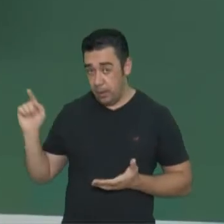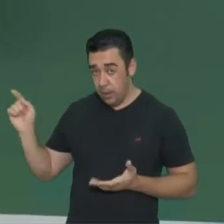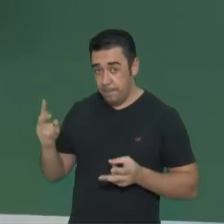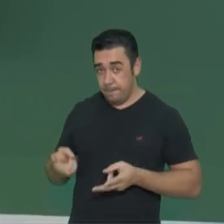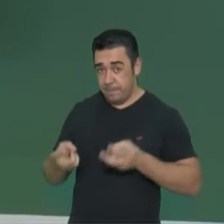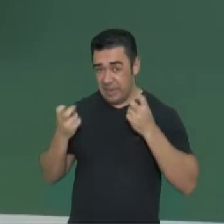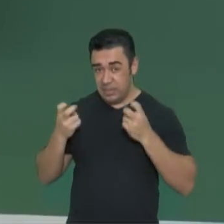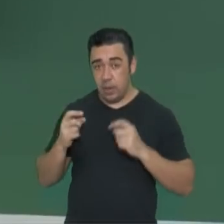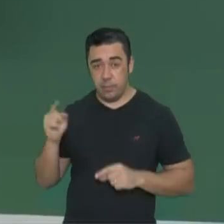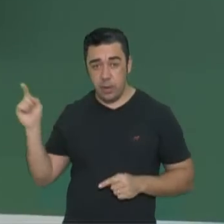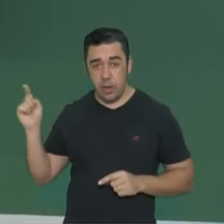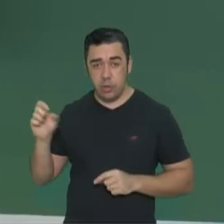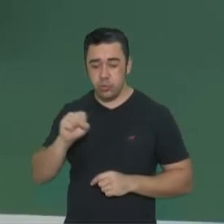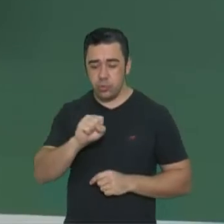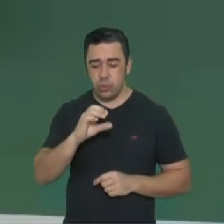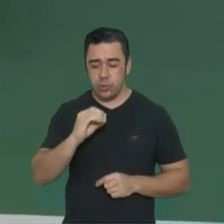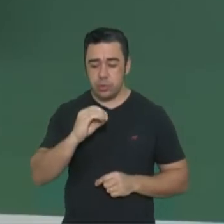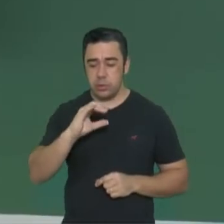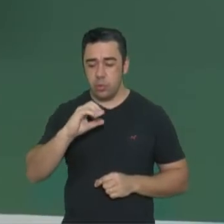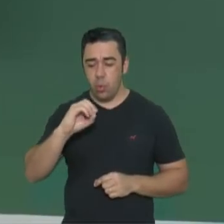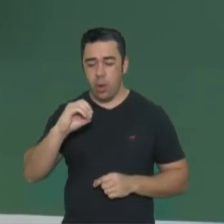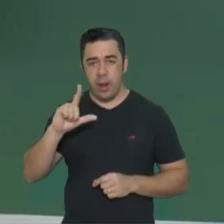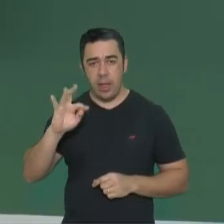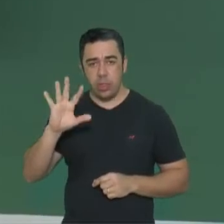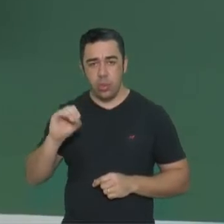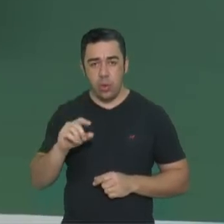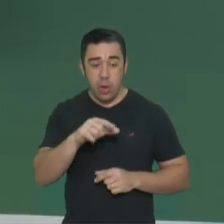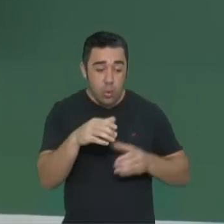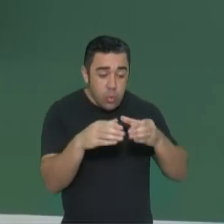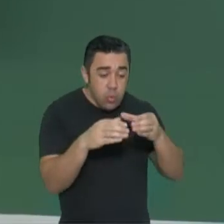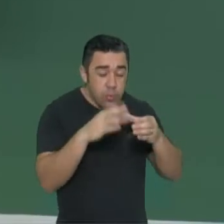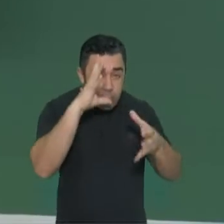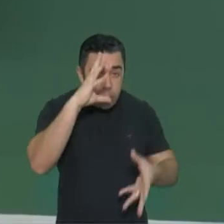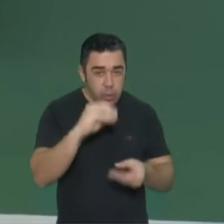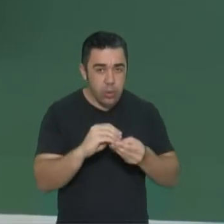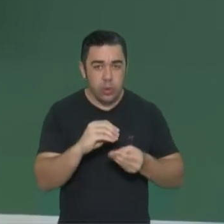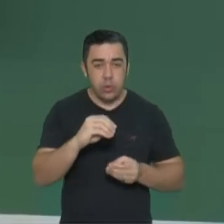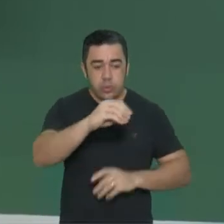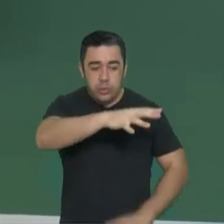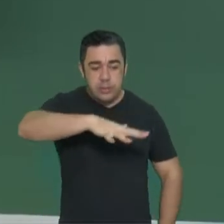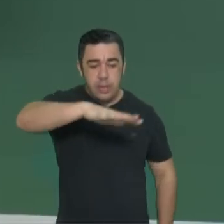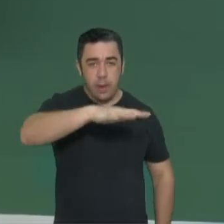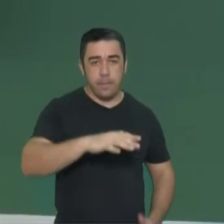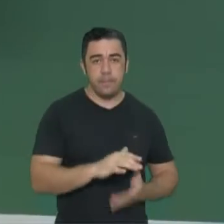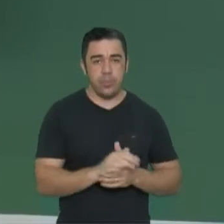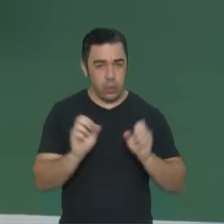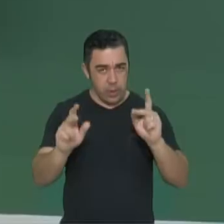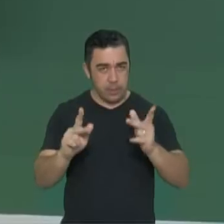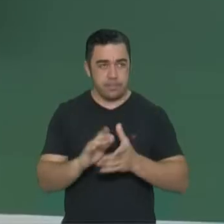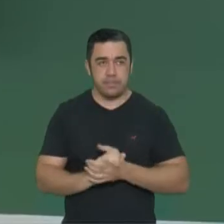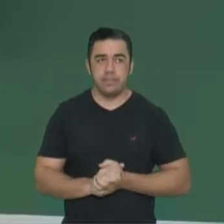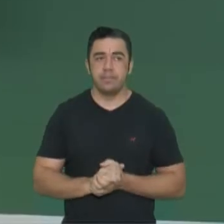repare como socioleto é. As pessoas daquele grupo que vão entender. Social, ok?